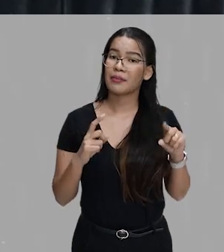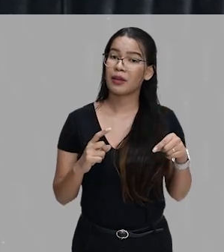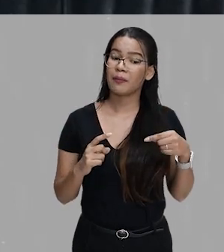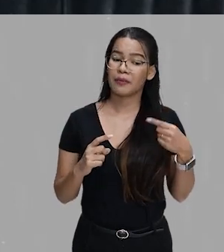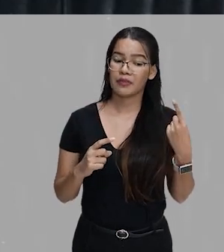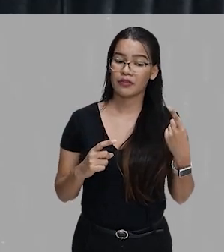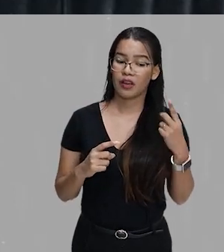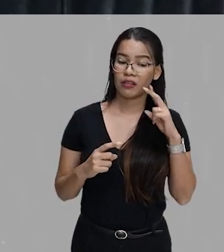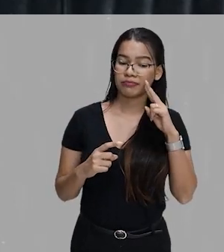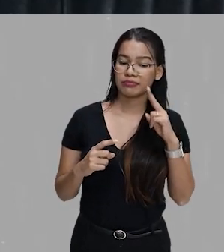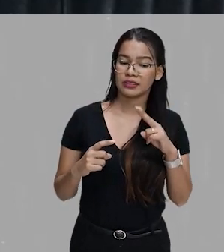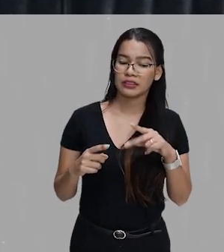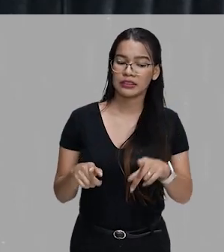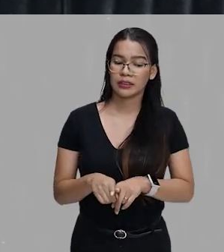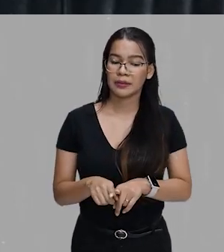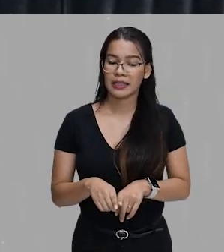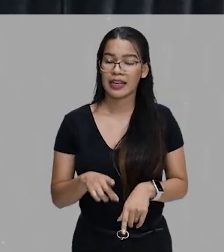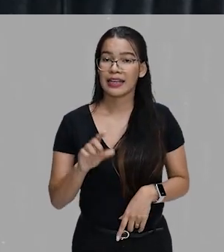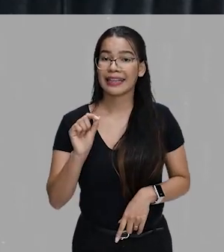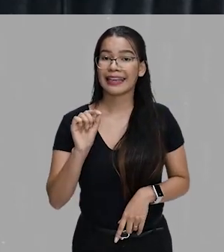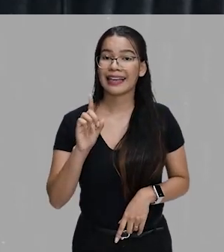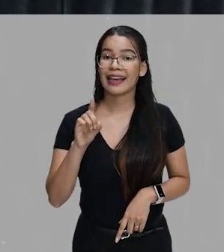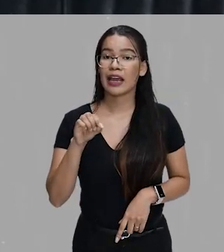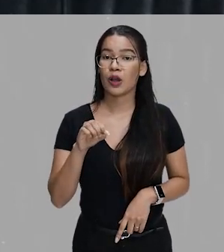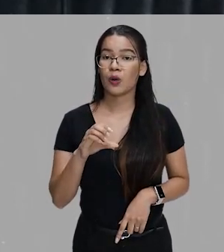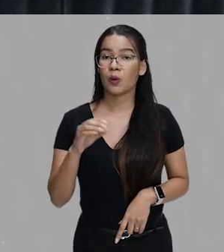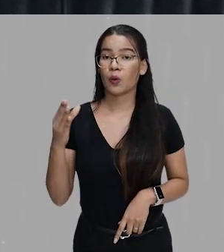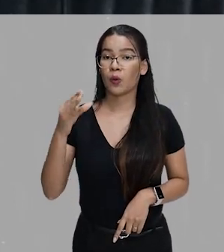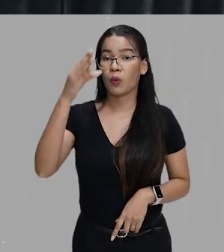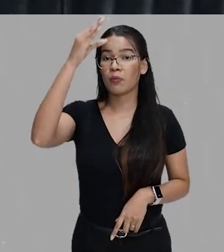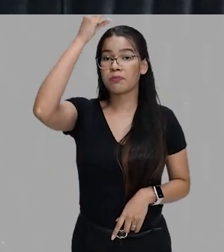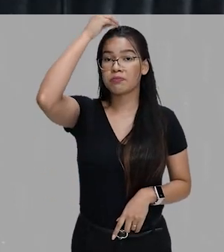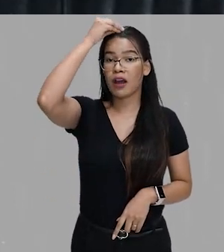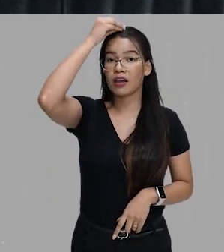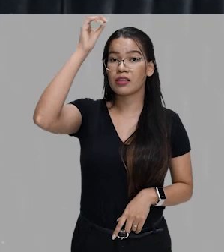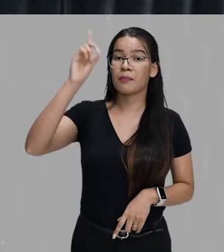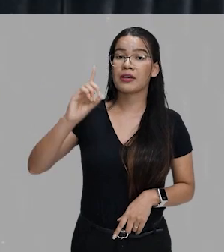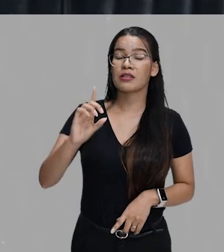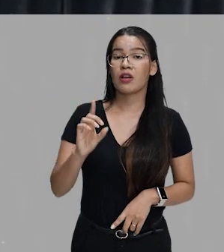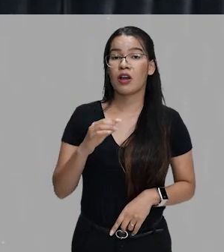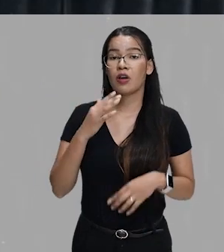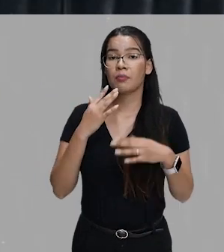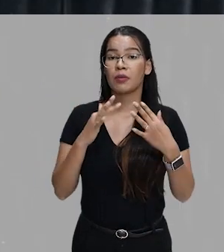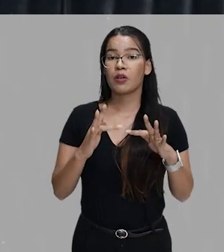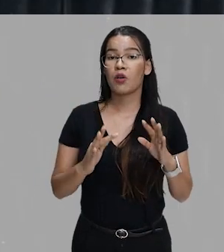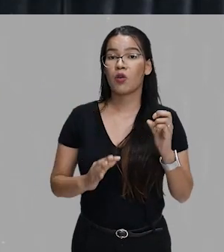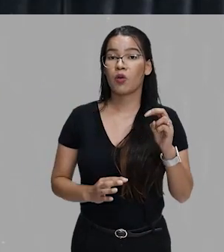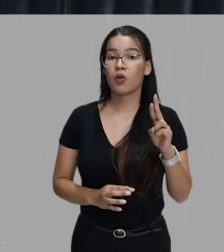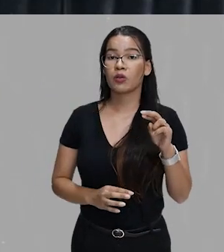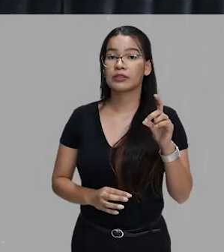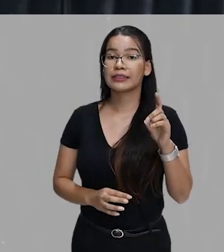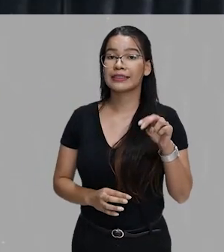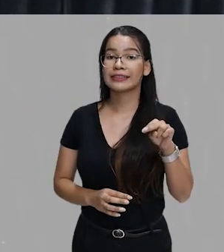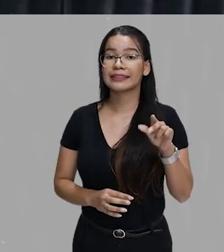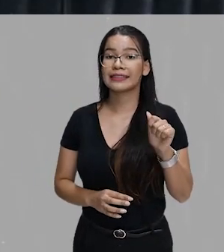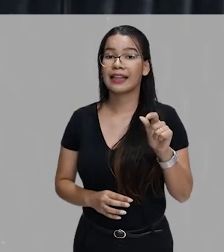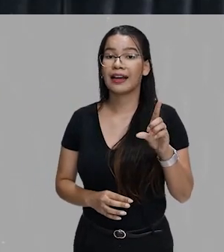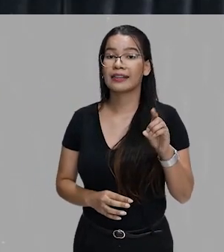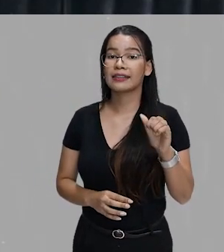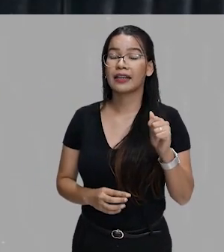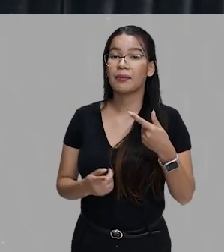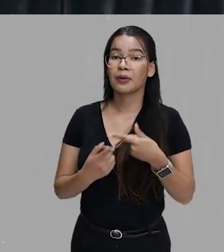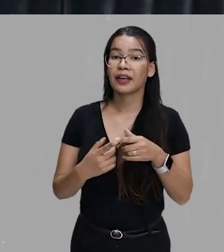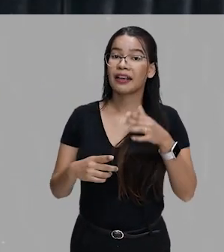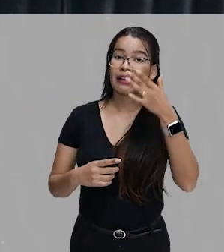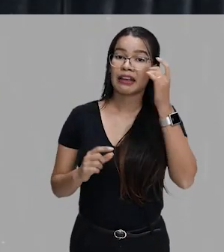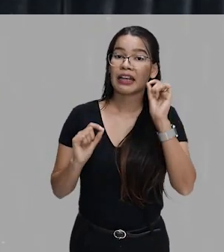que é culpada é uma oração. Só que ela não é coordenada, tá bom? Porque quem é culpada de alguma coisa.